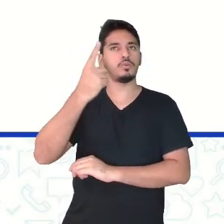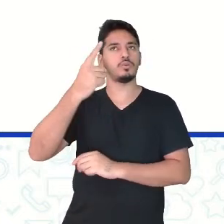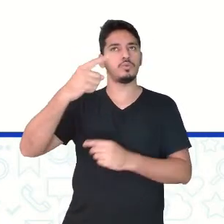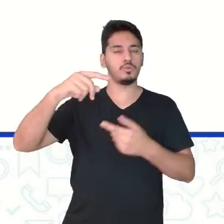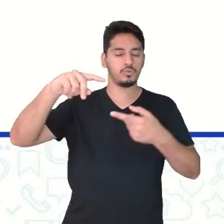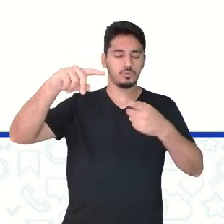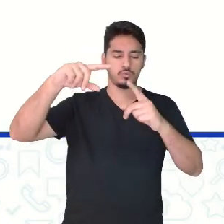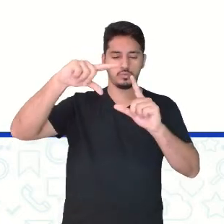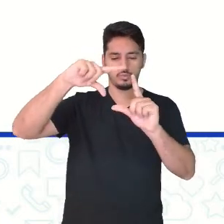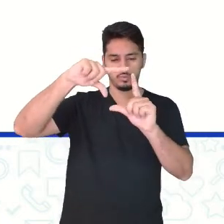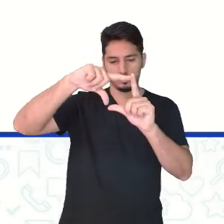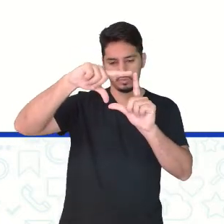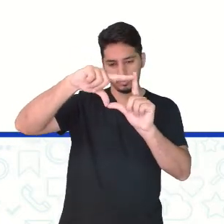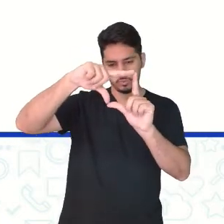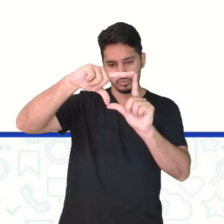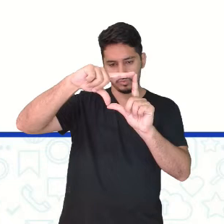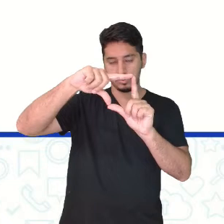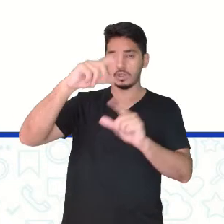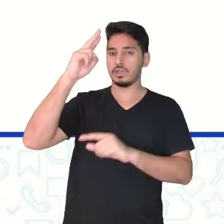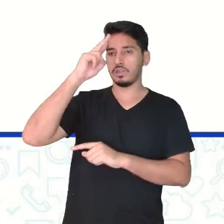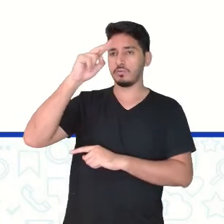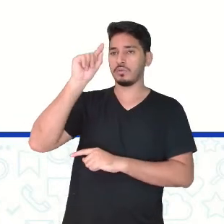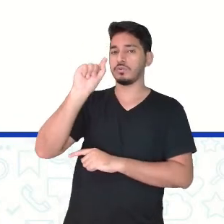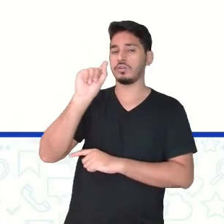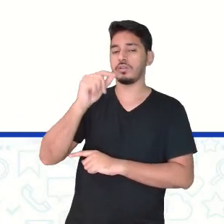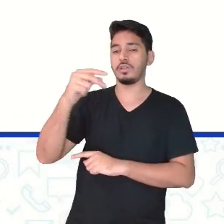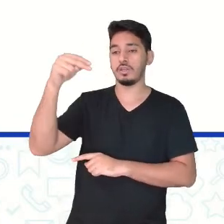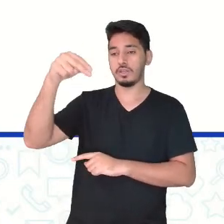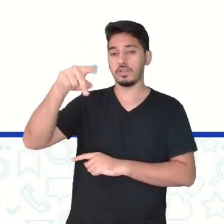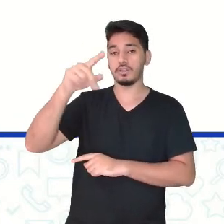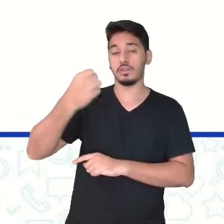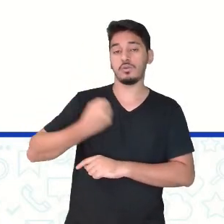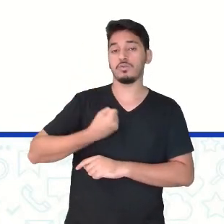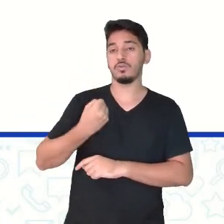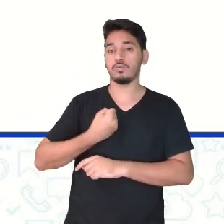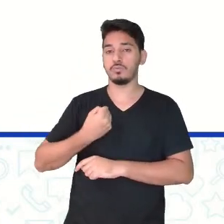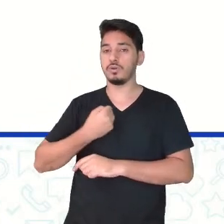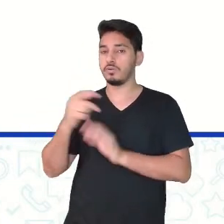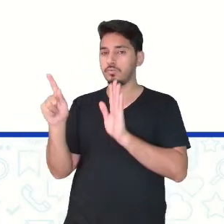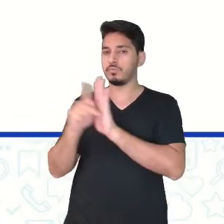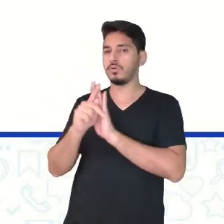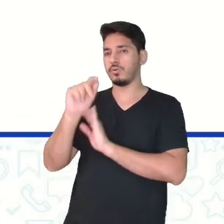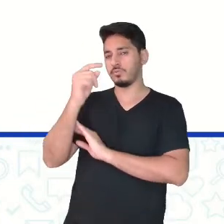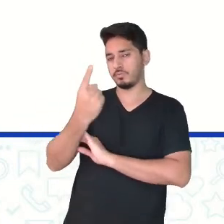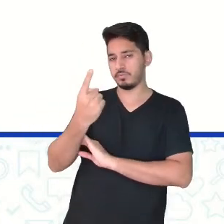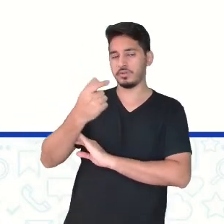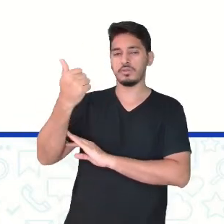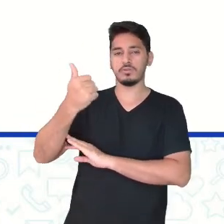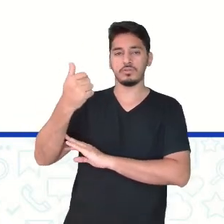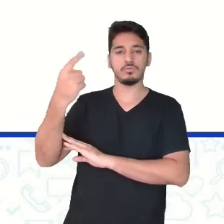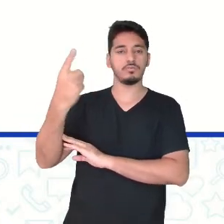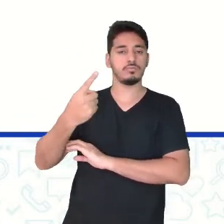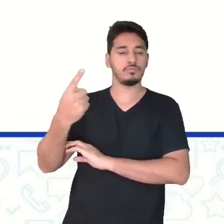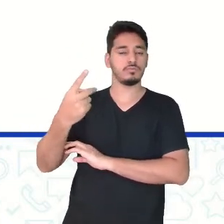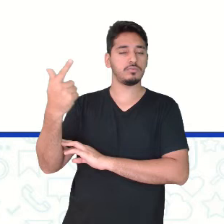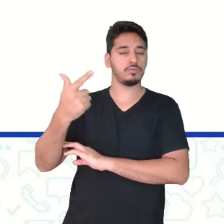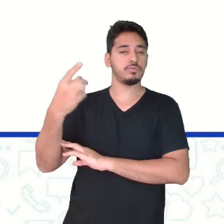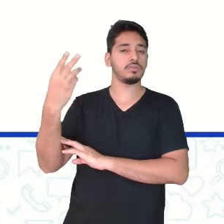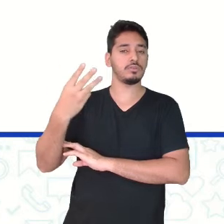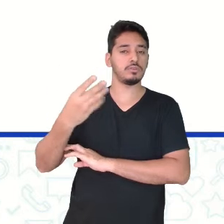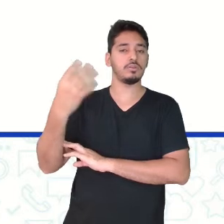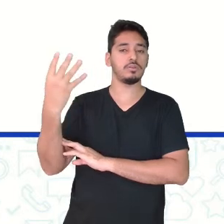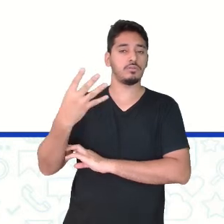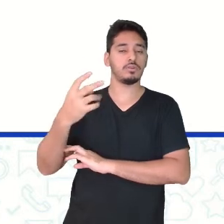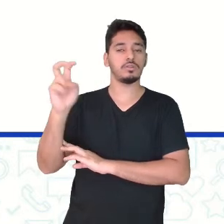bateu. Lembrando que n é a numeração específica, a ordem, primeira, segunda, terceira, quarta,